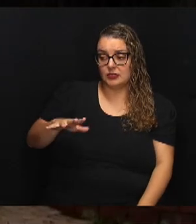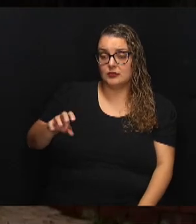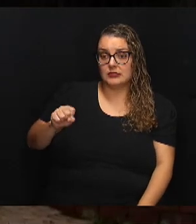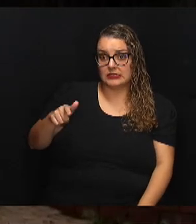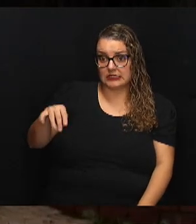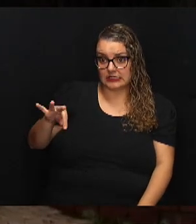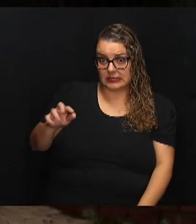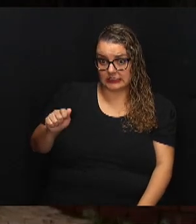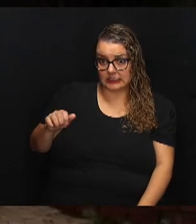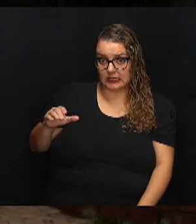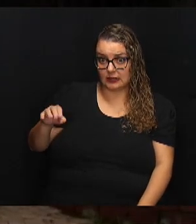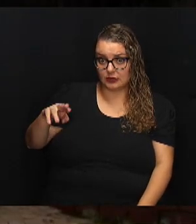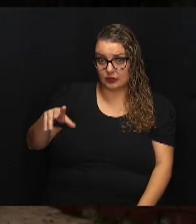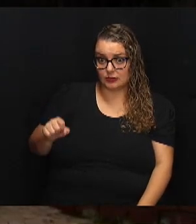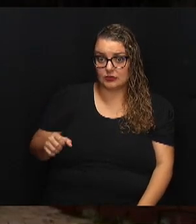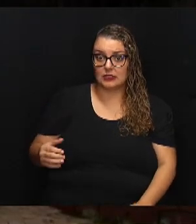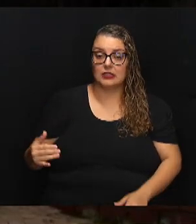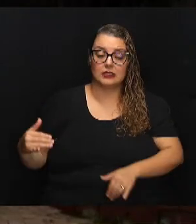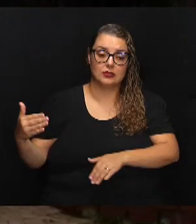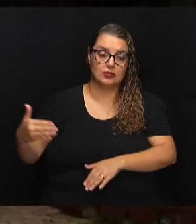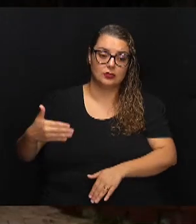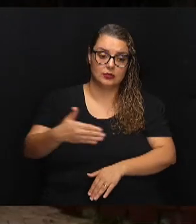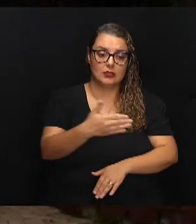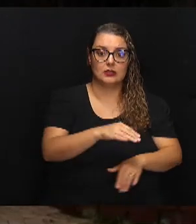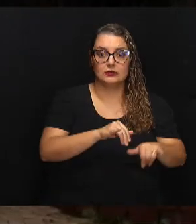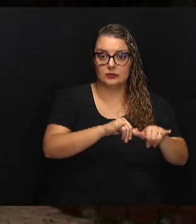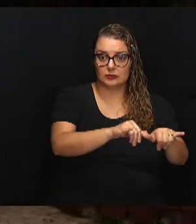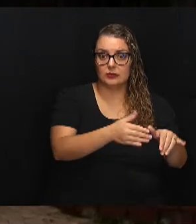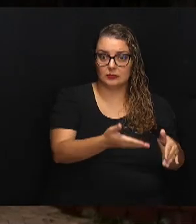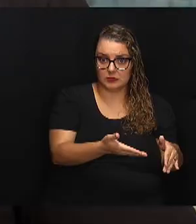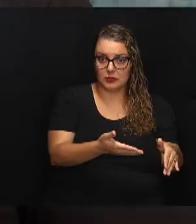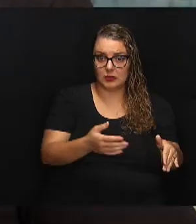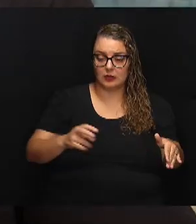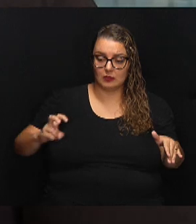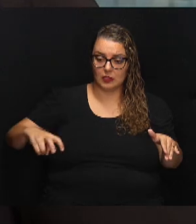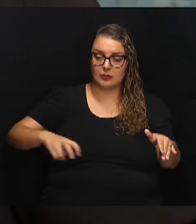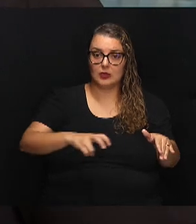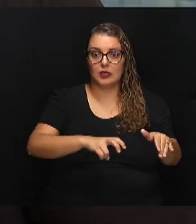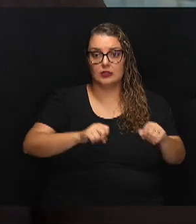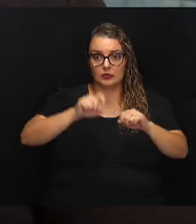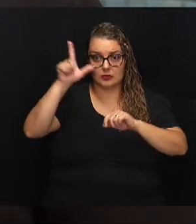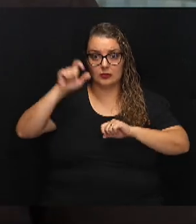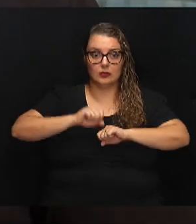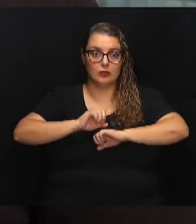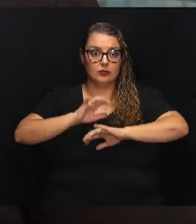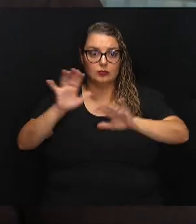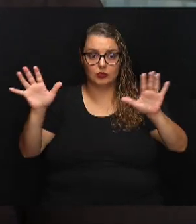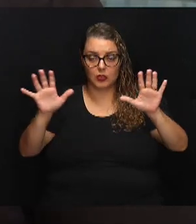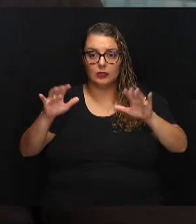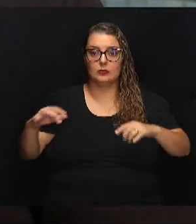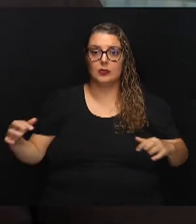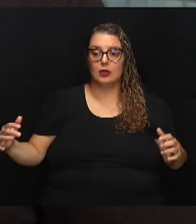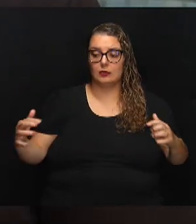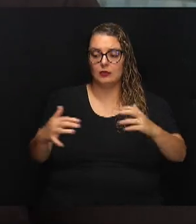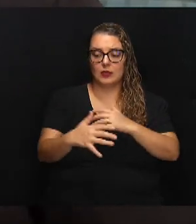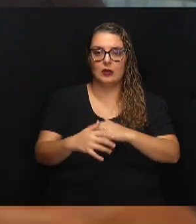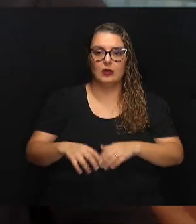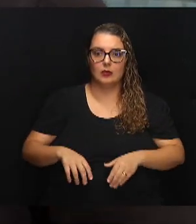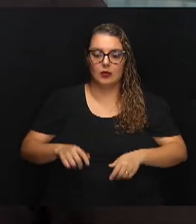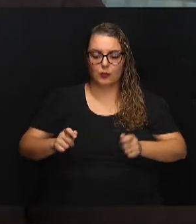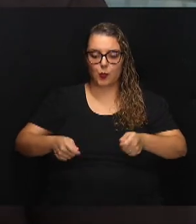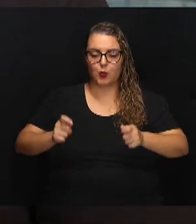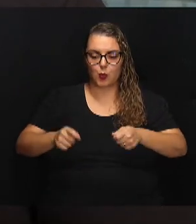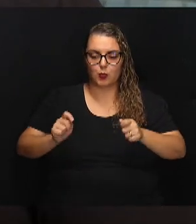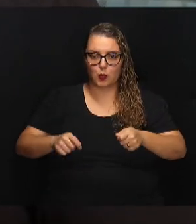o mercado aqui para fazer o abastecimento, passavam por esse lugar aqui. Então, durante o dia era muito movimentado pela passagem de animais de carga, pessoas que